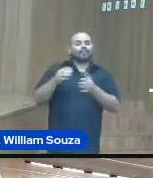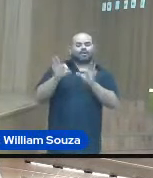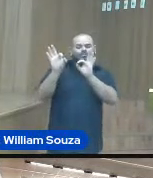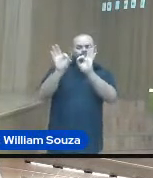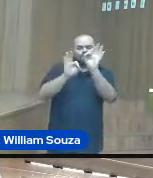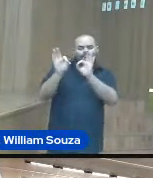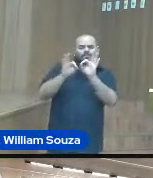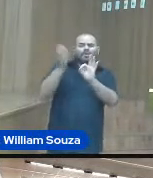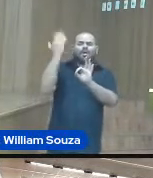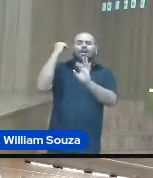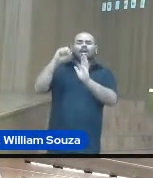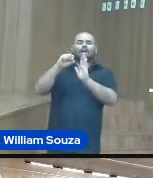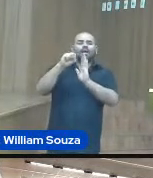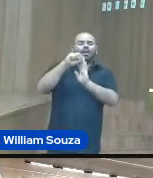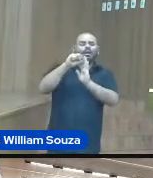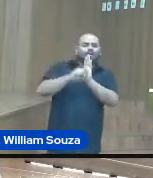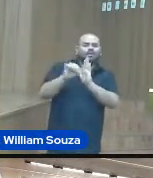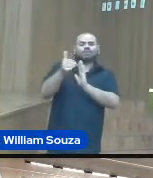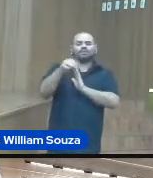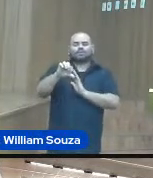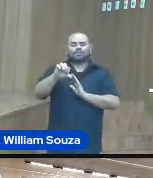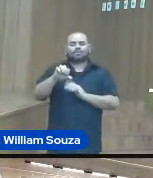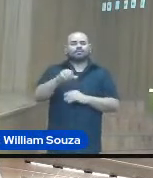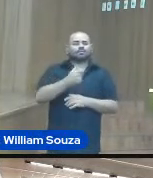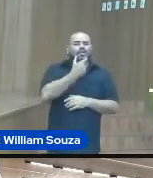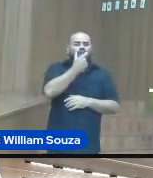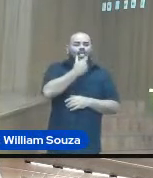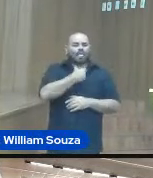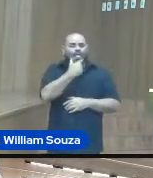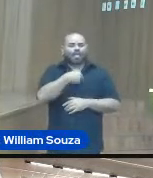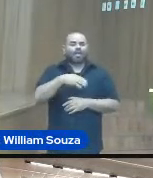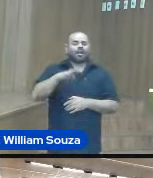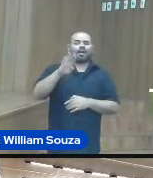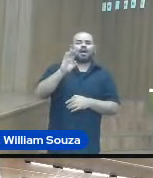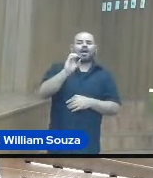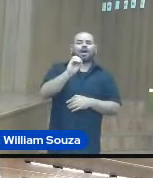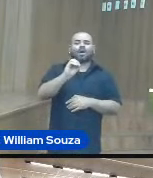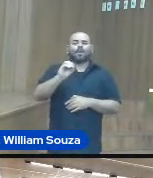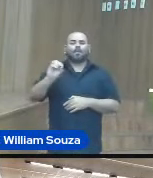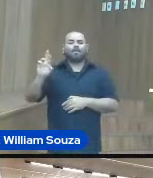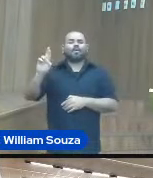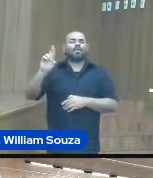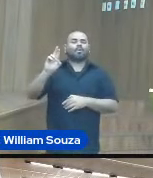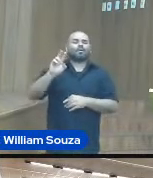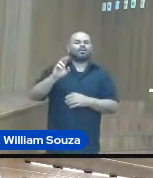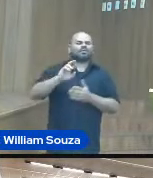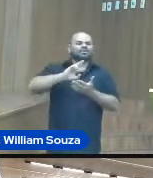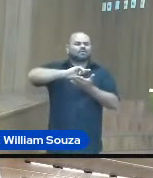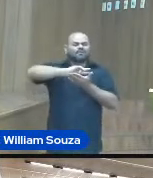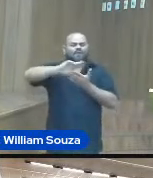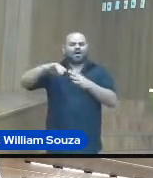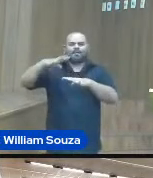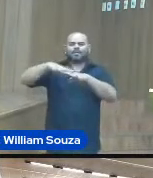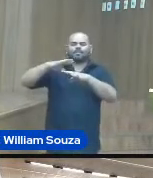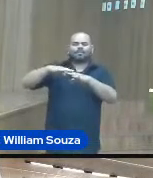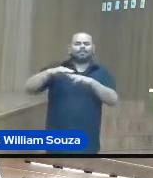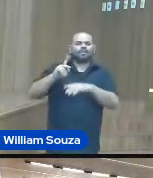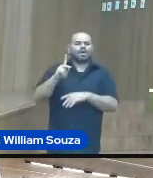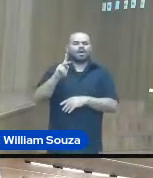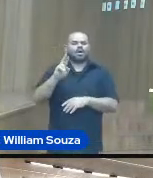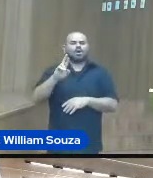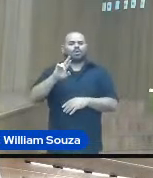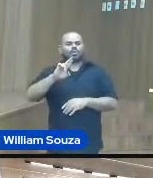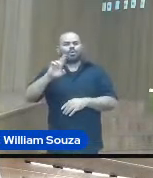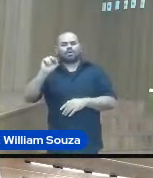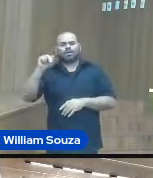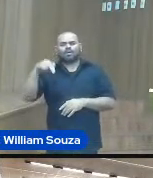XIX, Einstein, Bohr, vários matemáticos, Courant, Albert